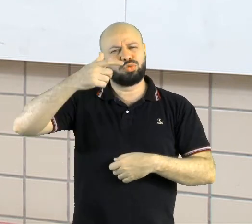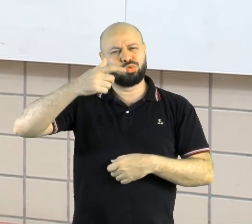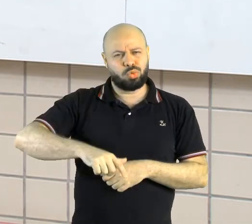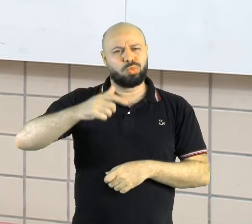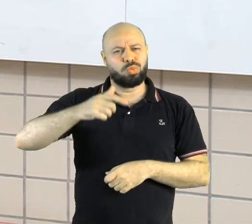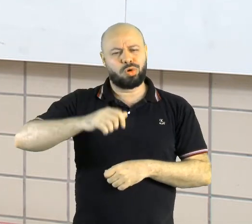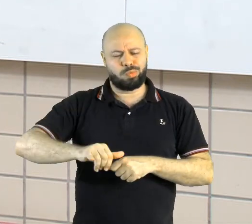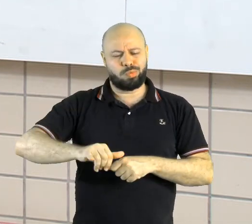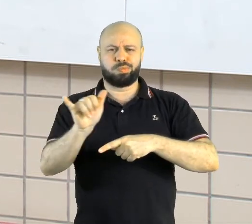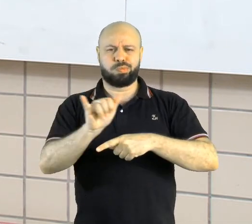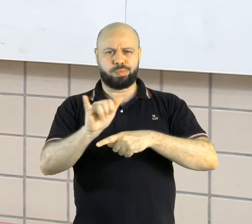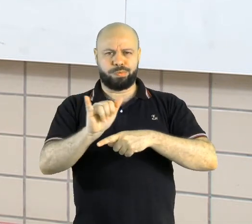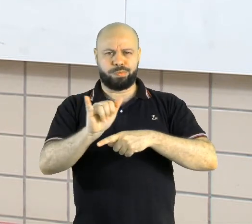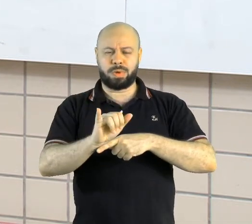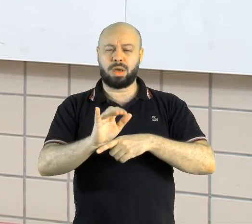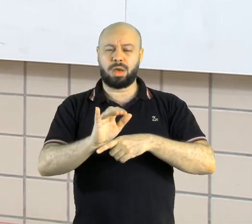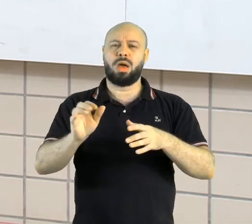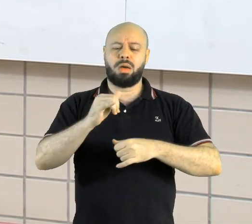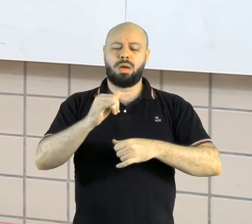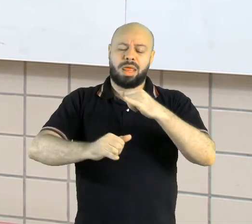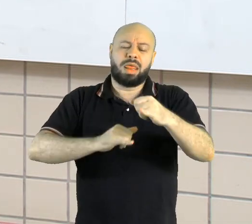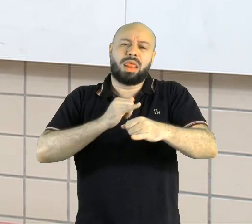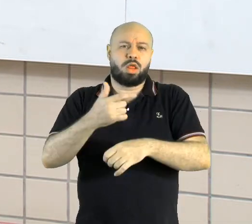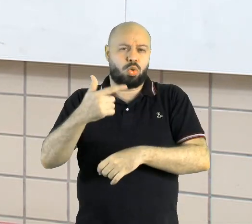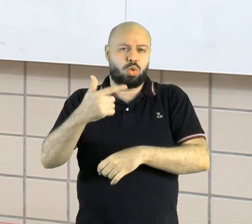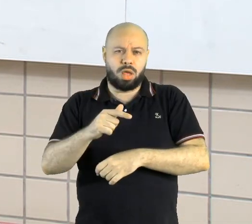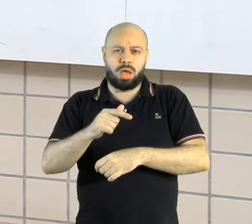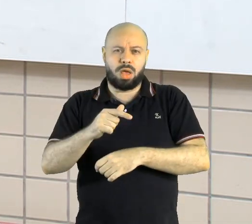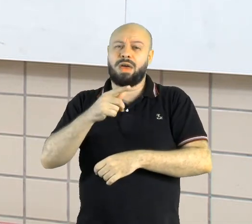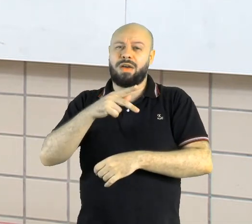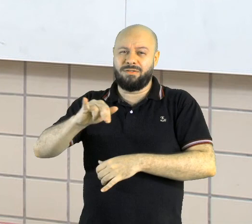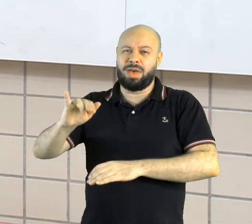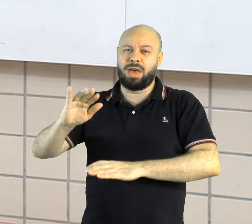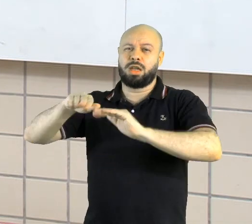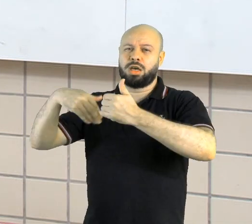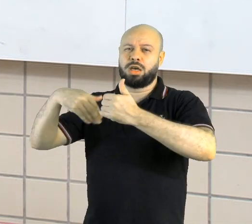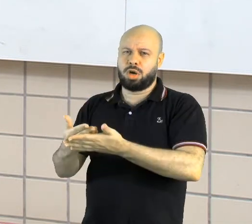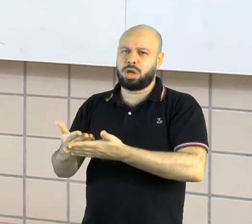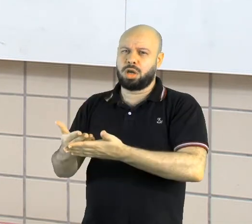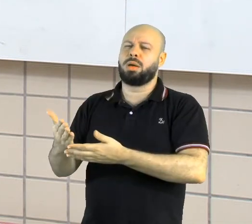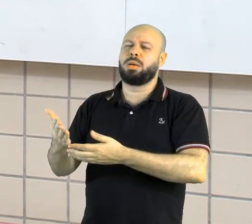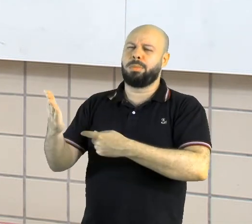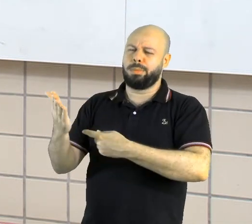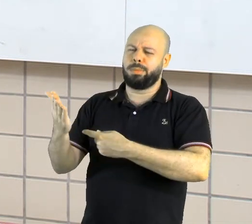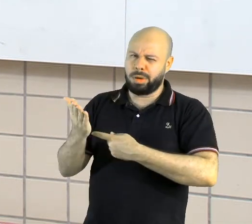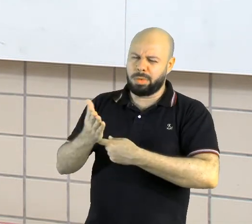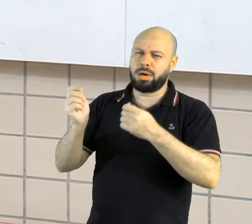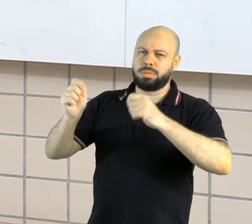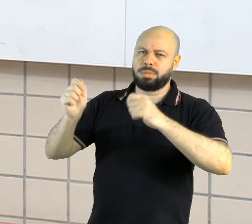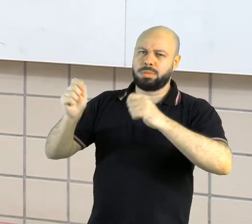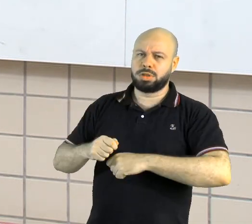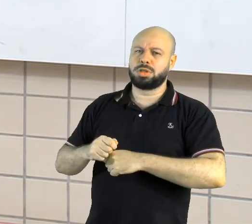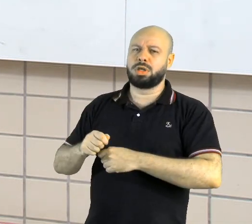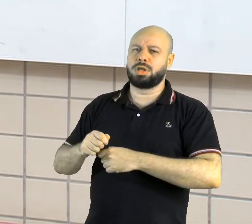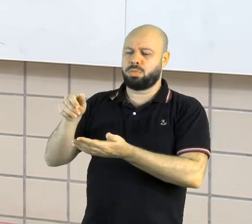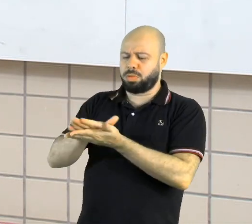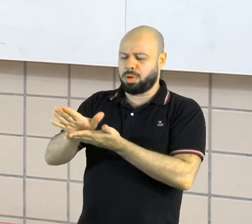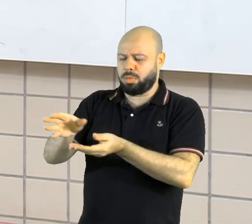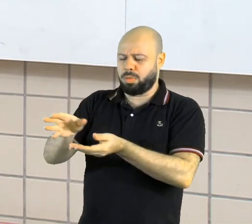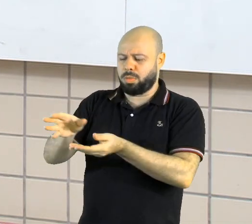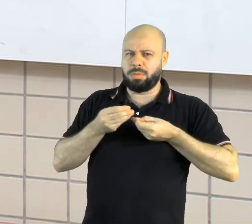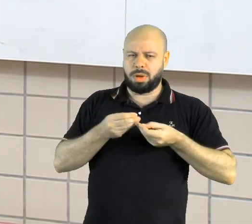canal do YouTube. Não tem acesso à internet, vai até a escola, peça ajuda, pegue o material impresso, faça todas as